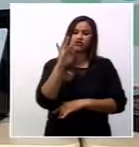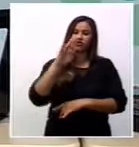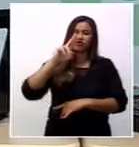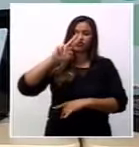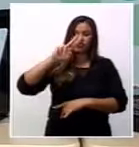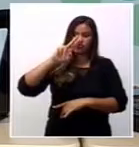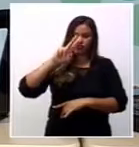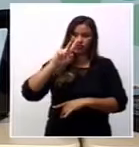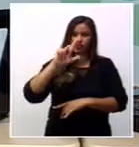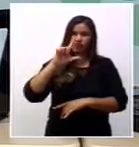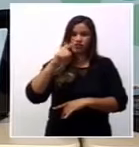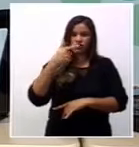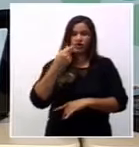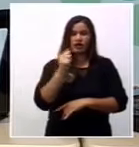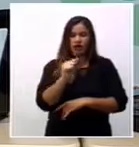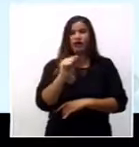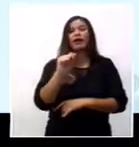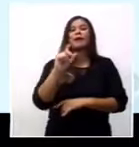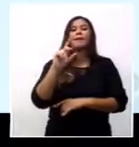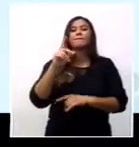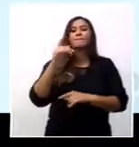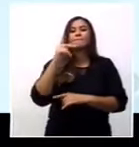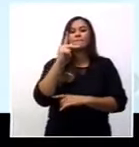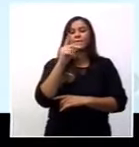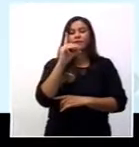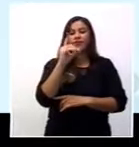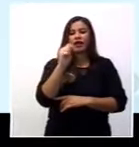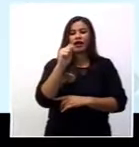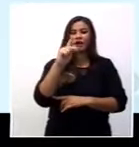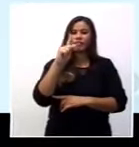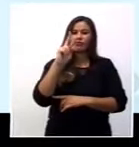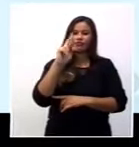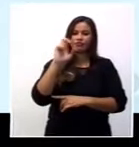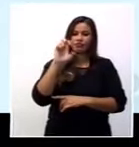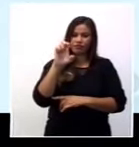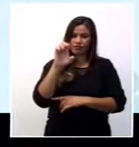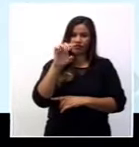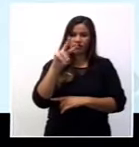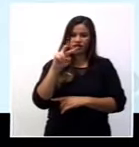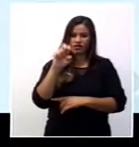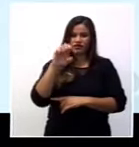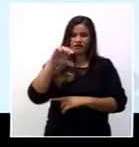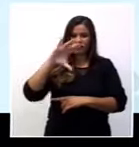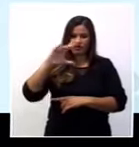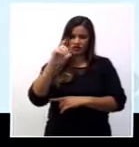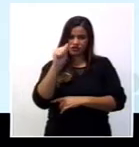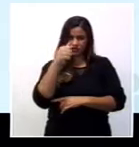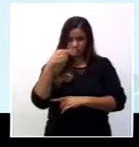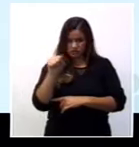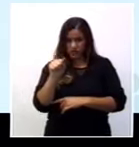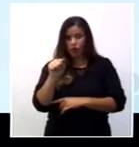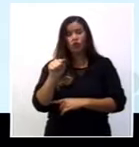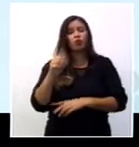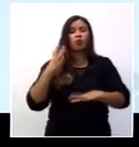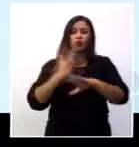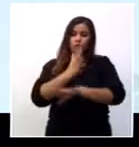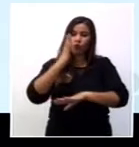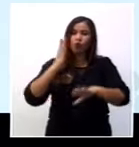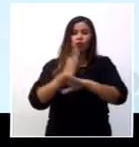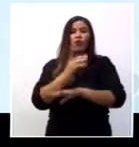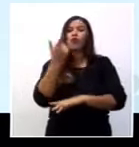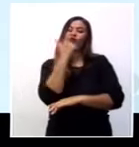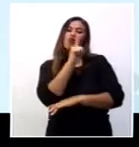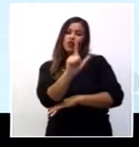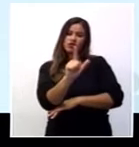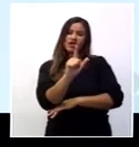vocês vão ter acesso. Lá no início tem um linkzinho, aí tá aparecendo para vocês o endereço, né?